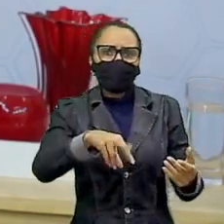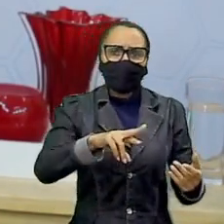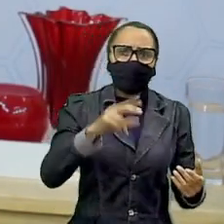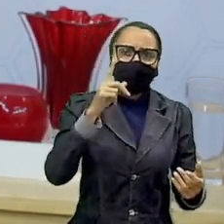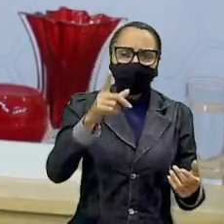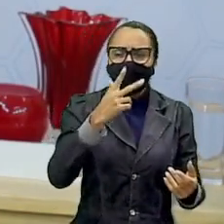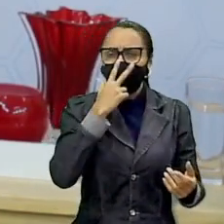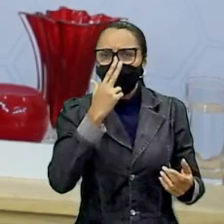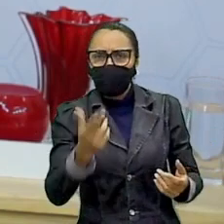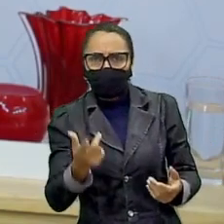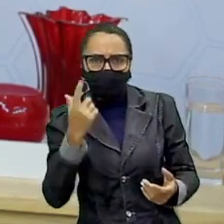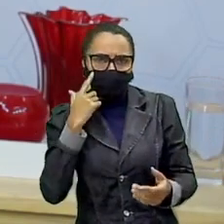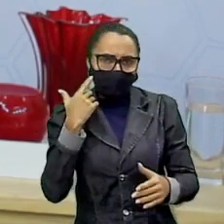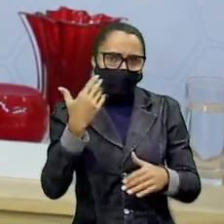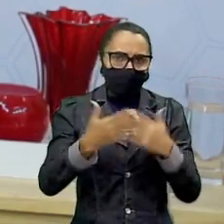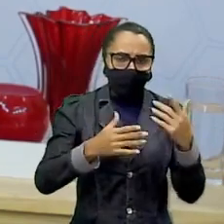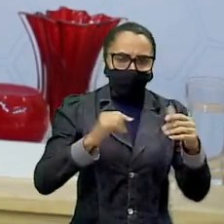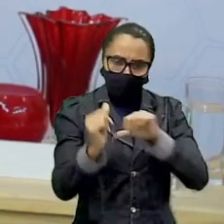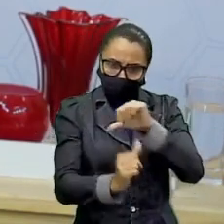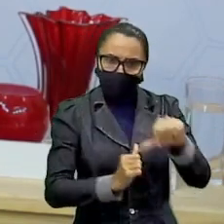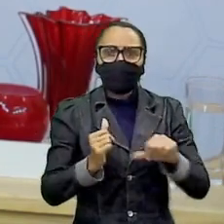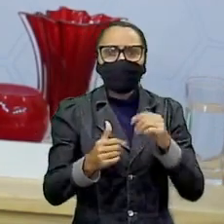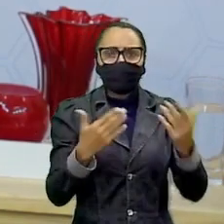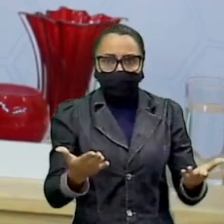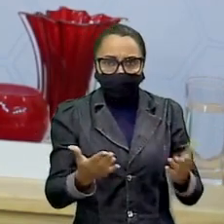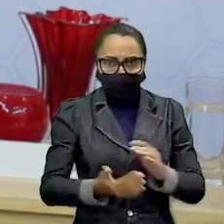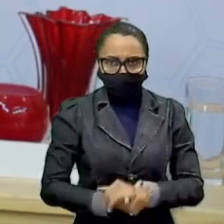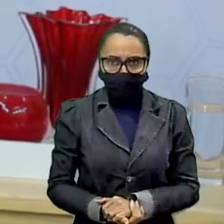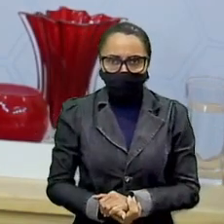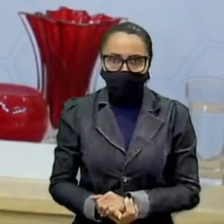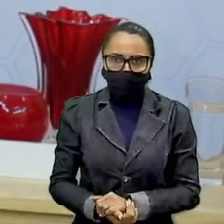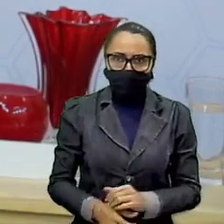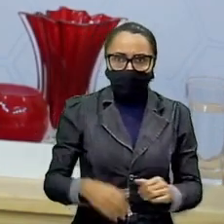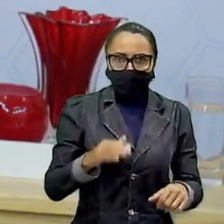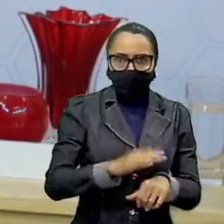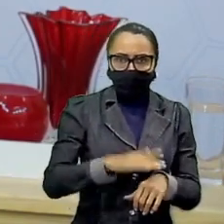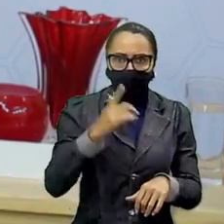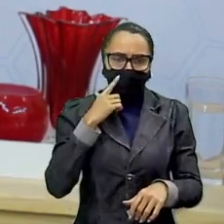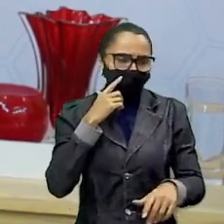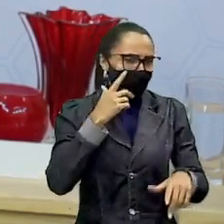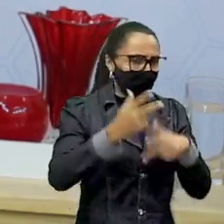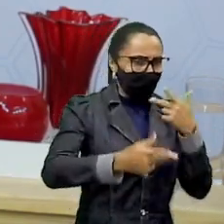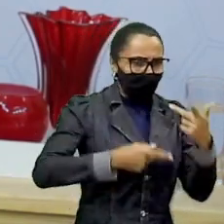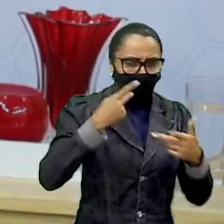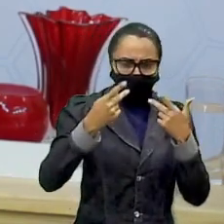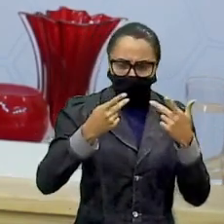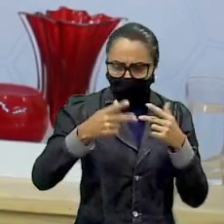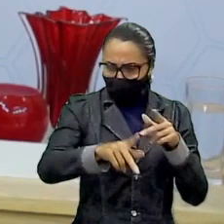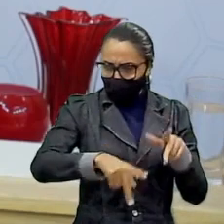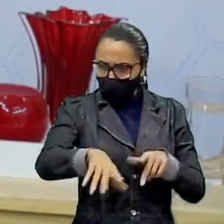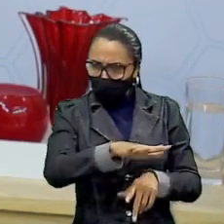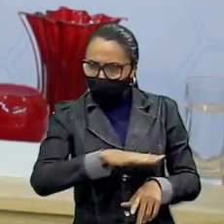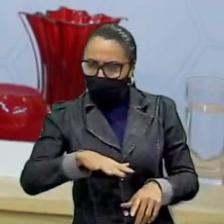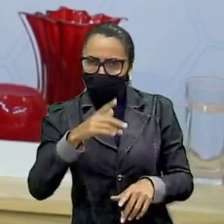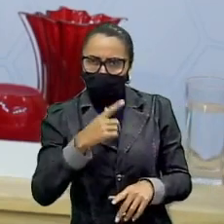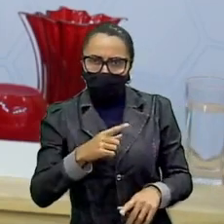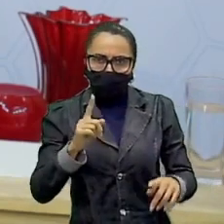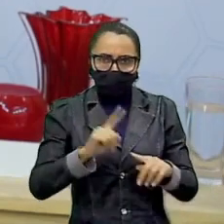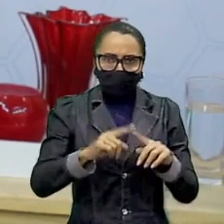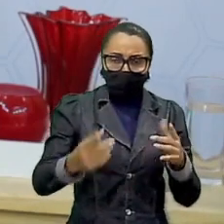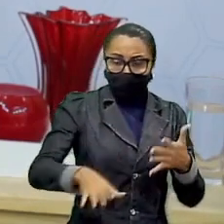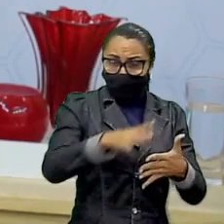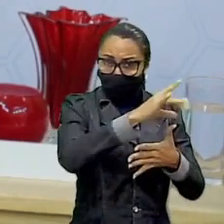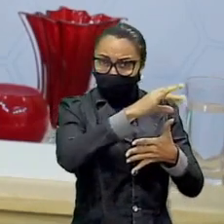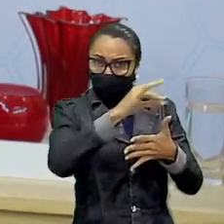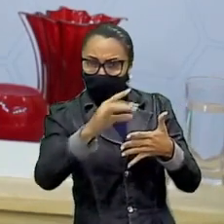acham que foram atualizadas. Então, algumas NRs estão mais na boca do povo, né? E aí outras, mais em detalhe, a